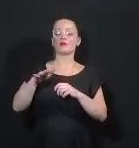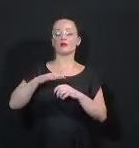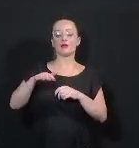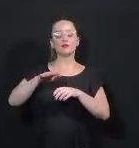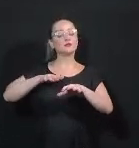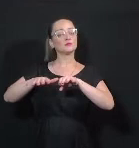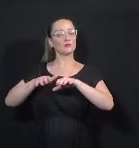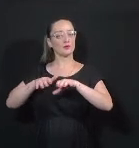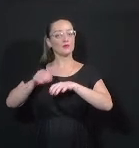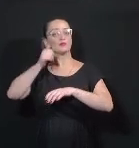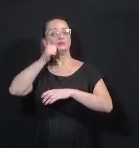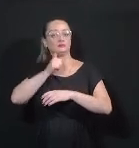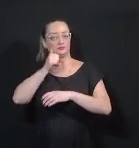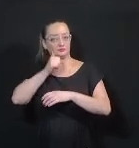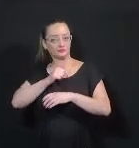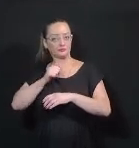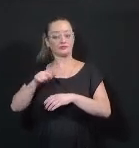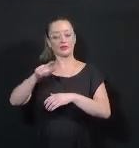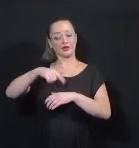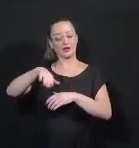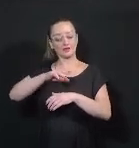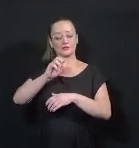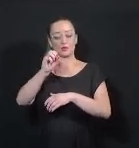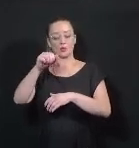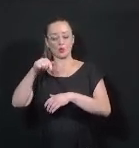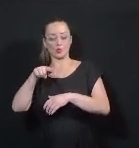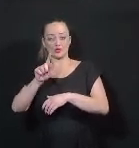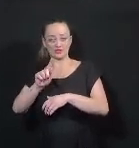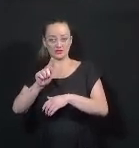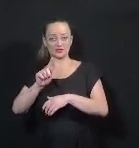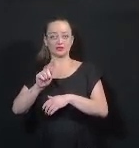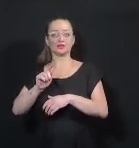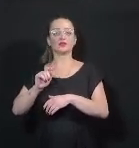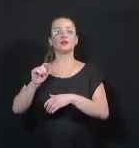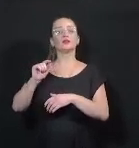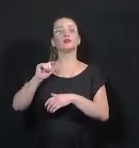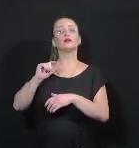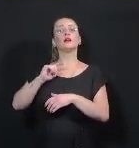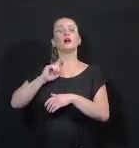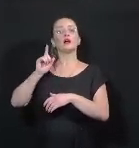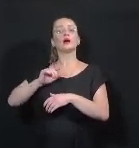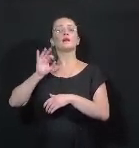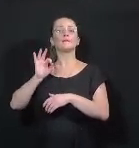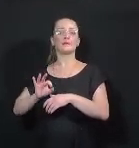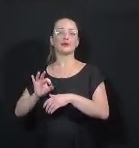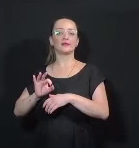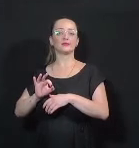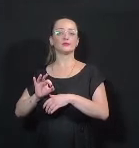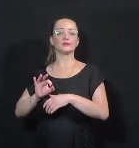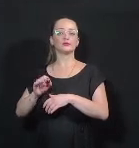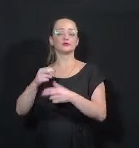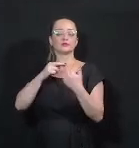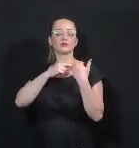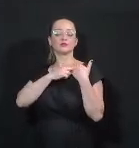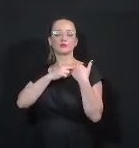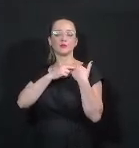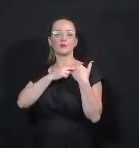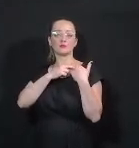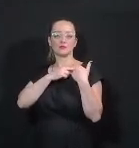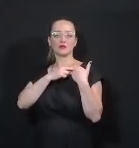esses movimentos, essas ONGs, são verdadeiramente os grandes